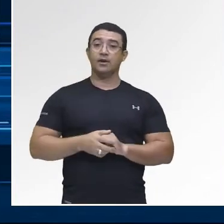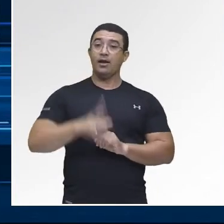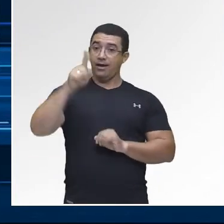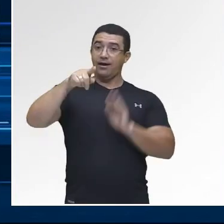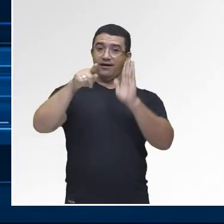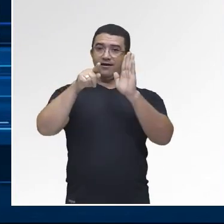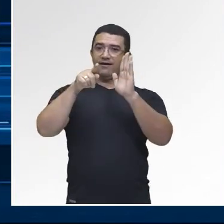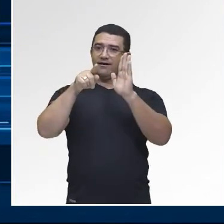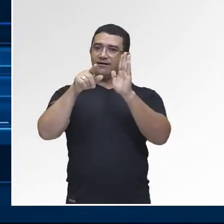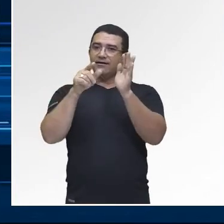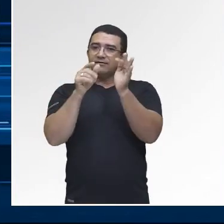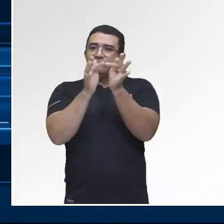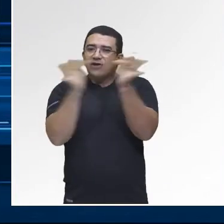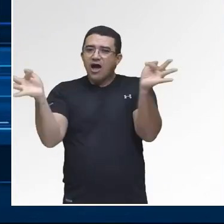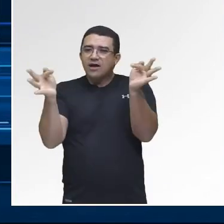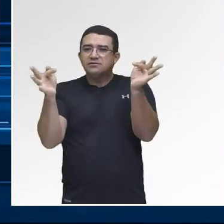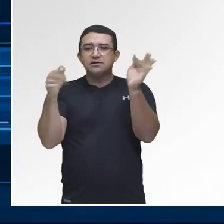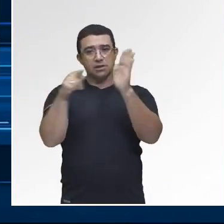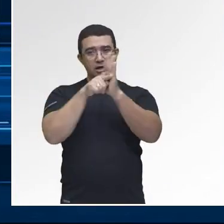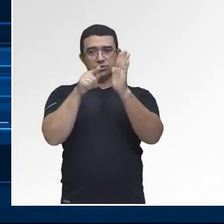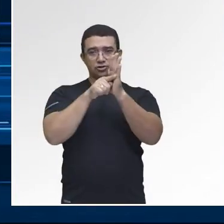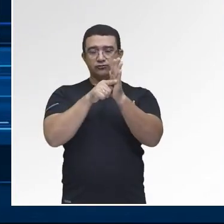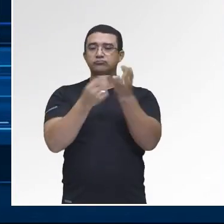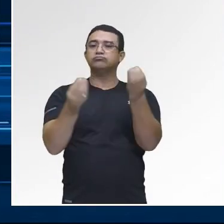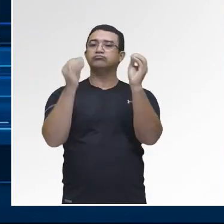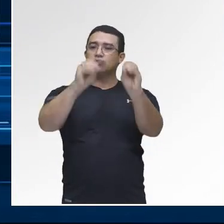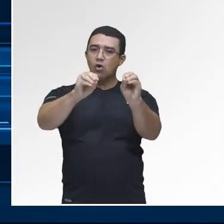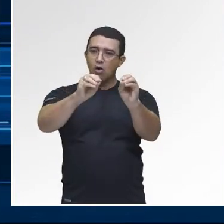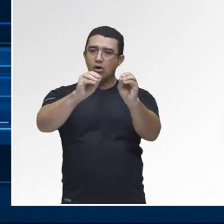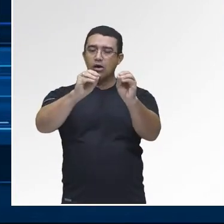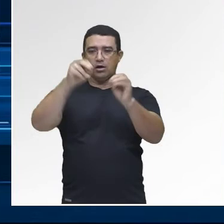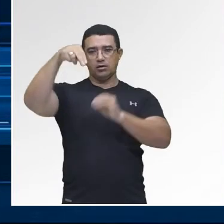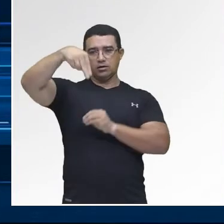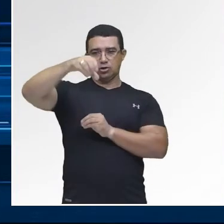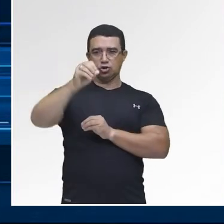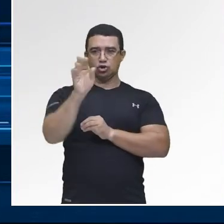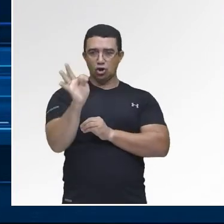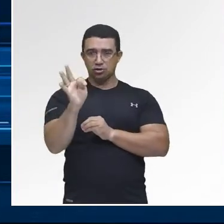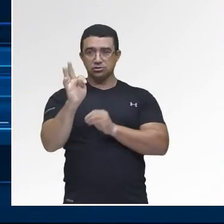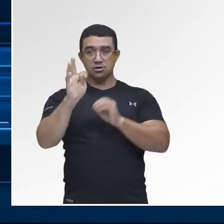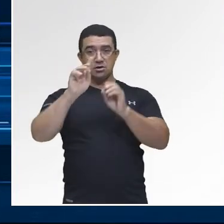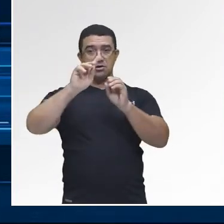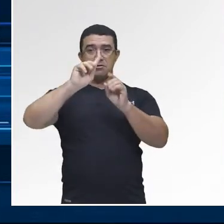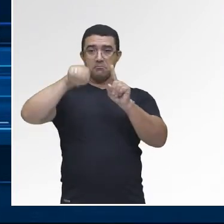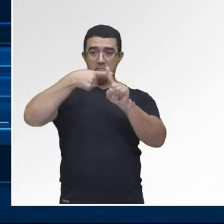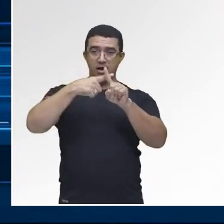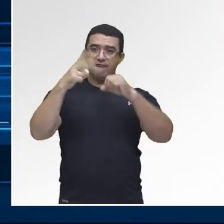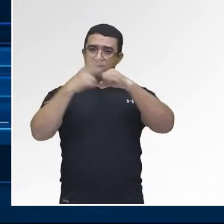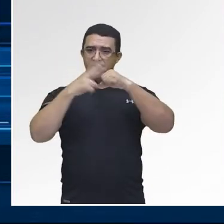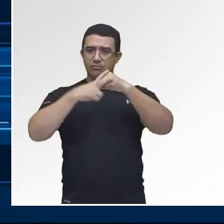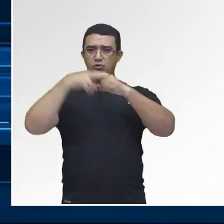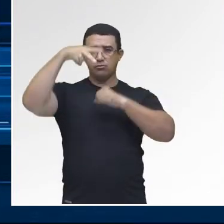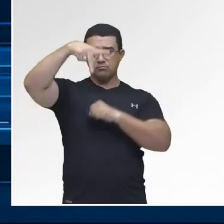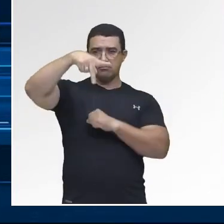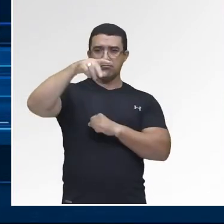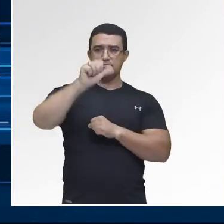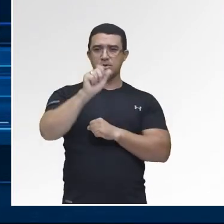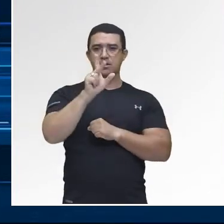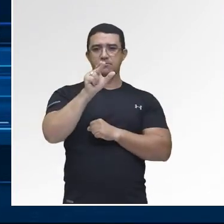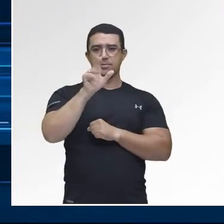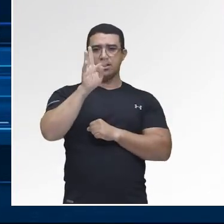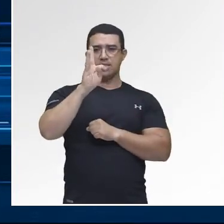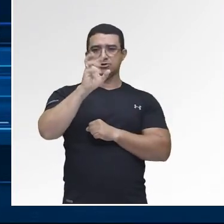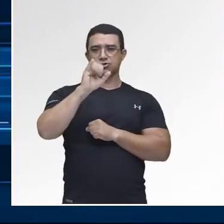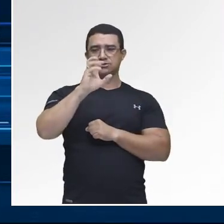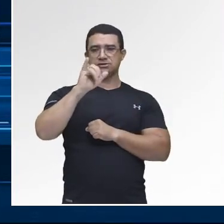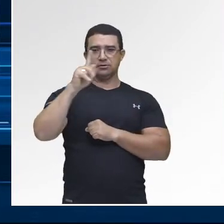negativa, not. Aí o verbo principal no particípio, visited. Aí o complemento todo ali,